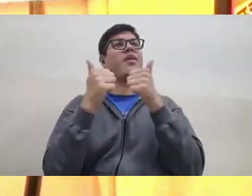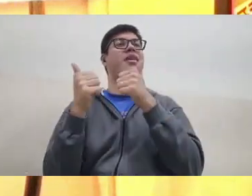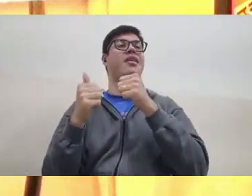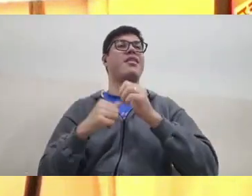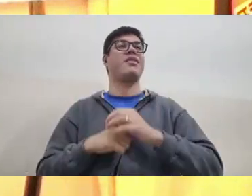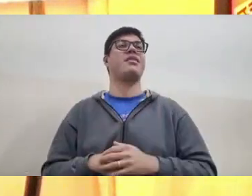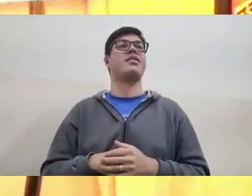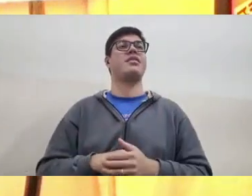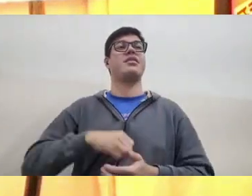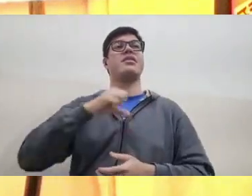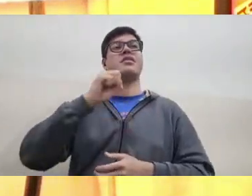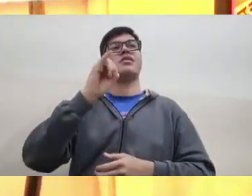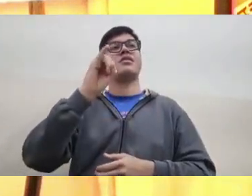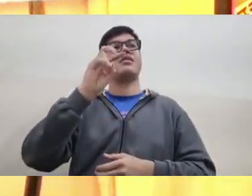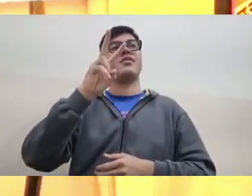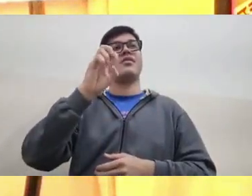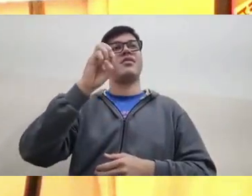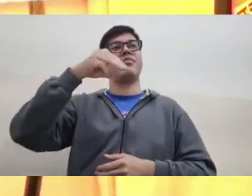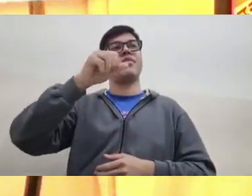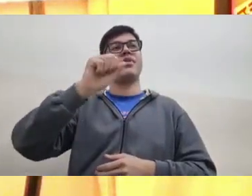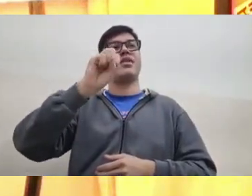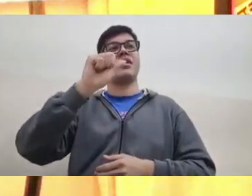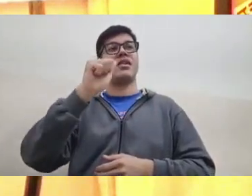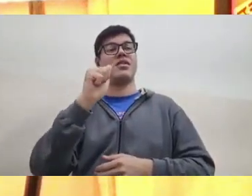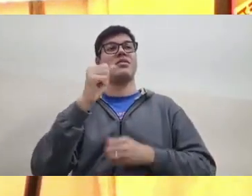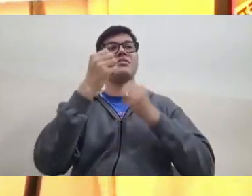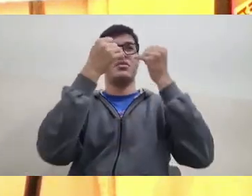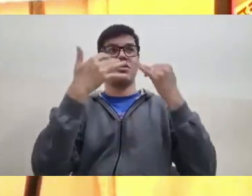se ver mais ela falou assim